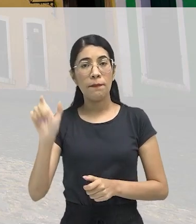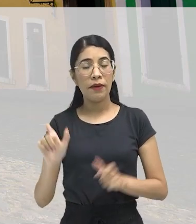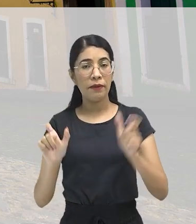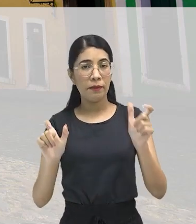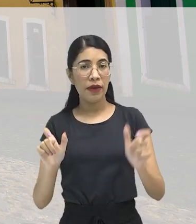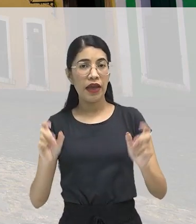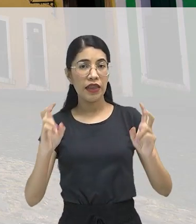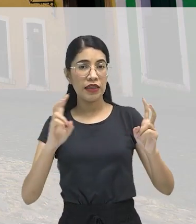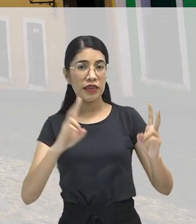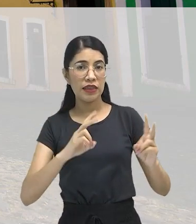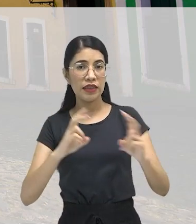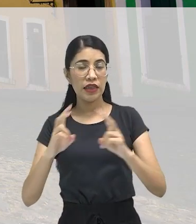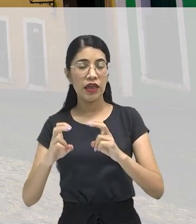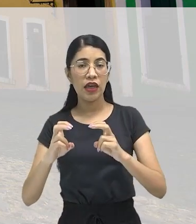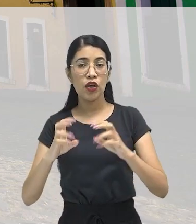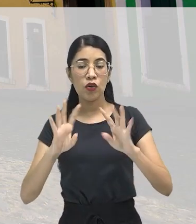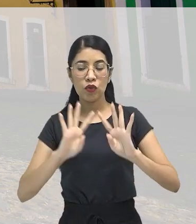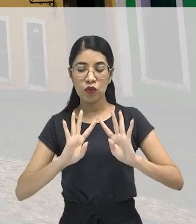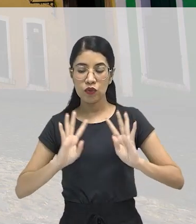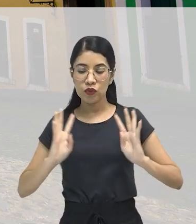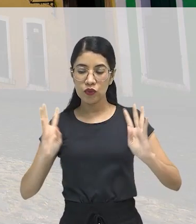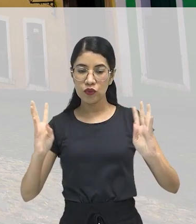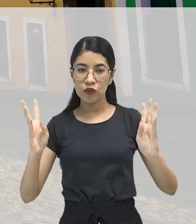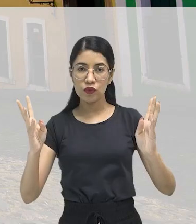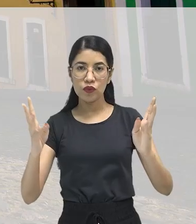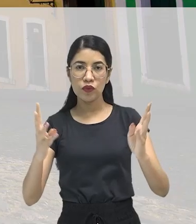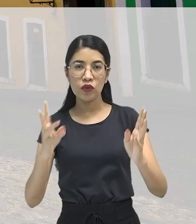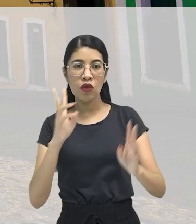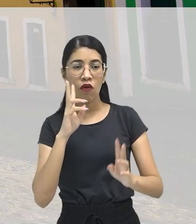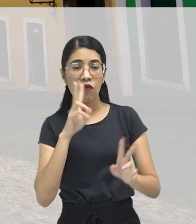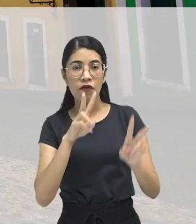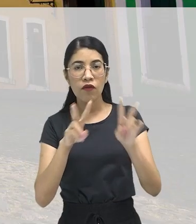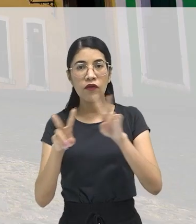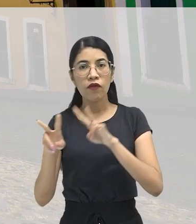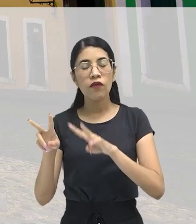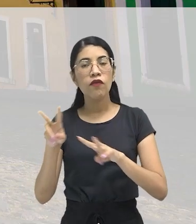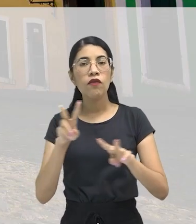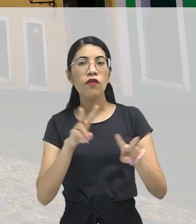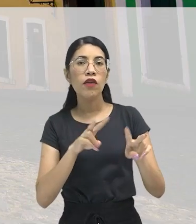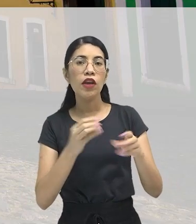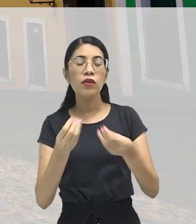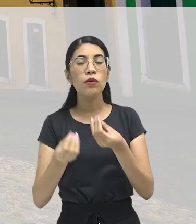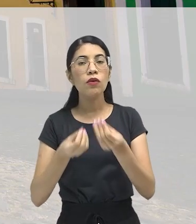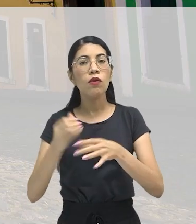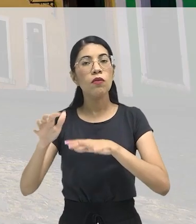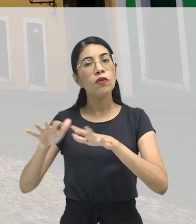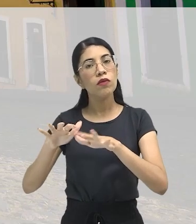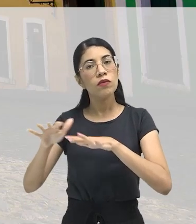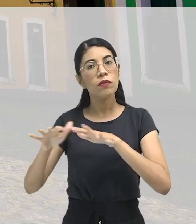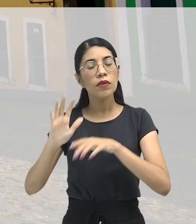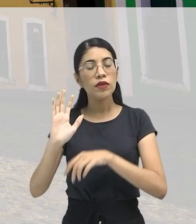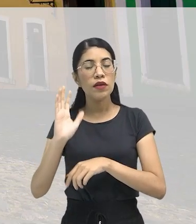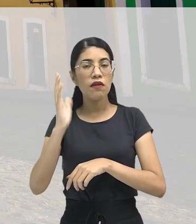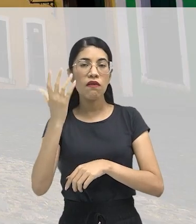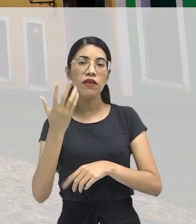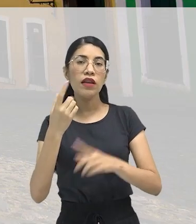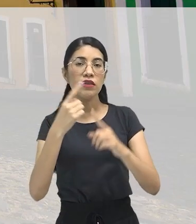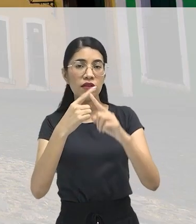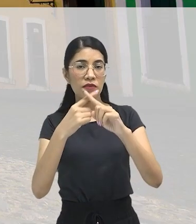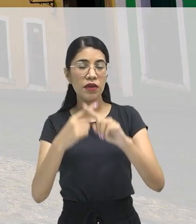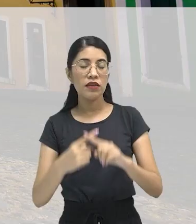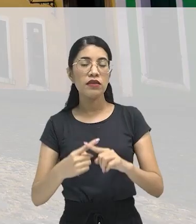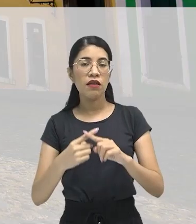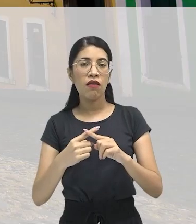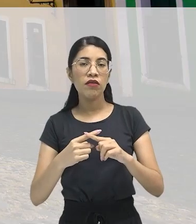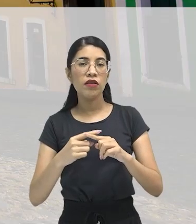os demais ficam ao redor, só observando a desenvoltura, o jogo que eles